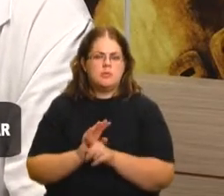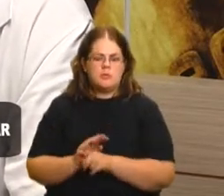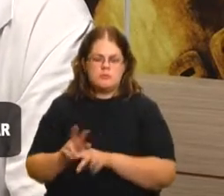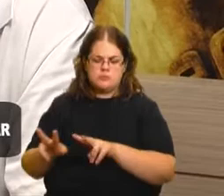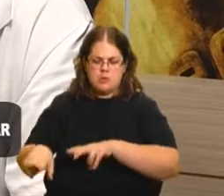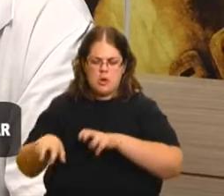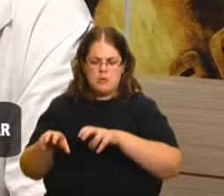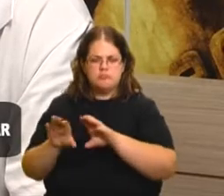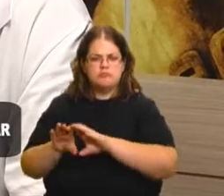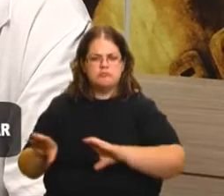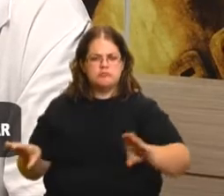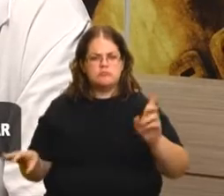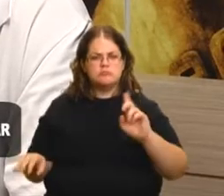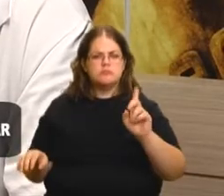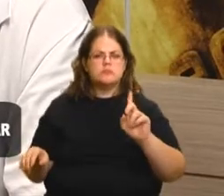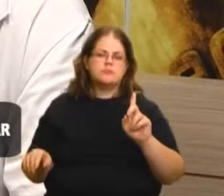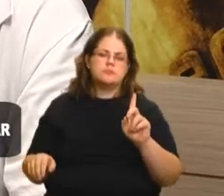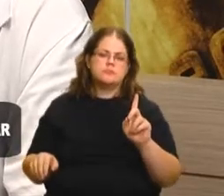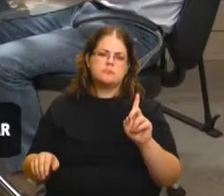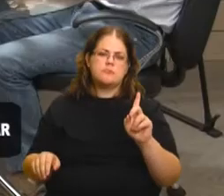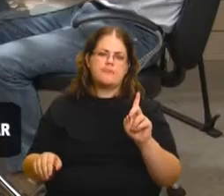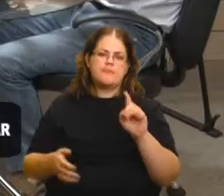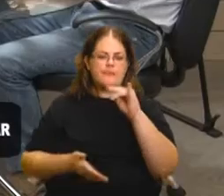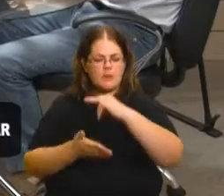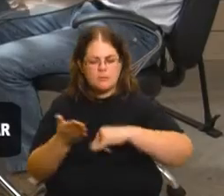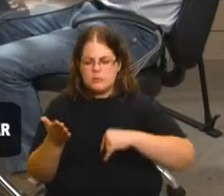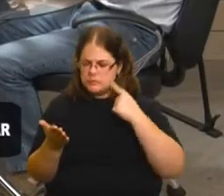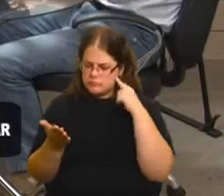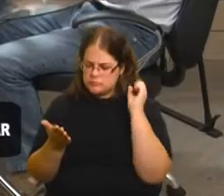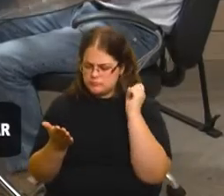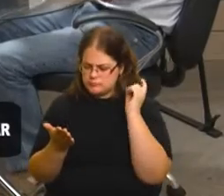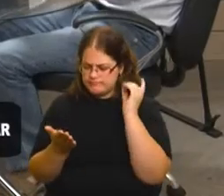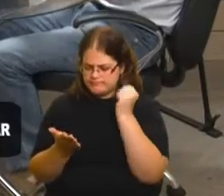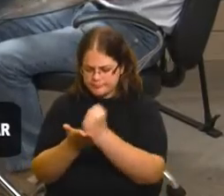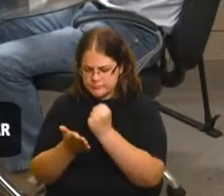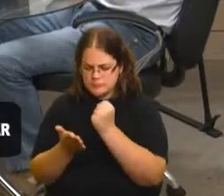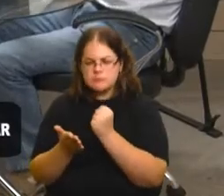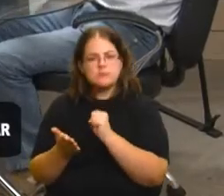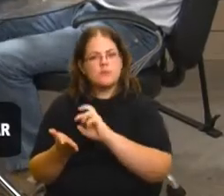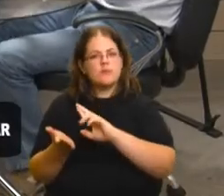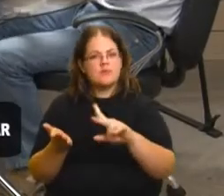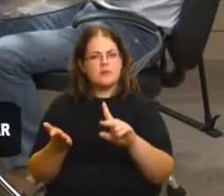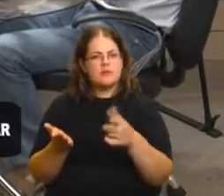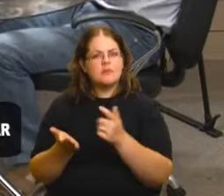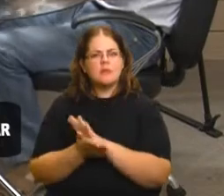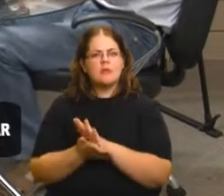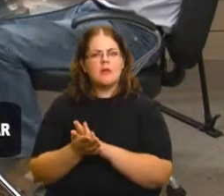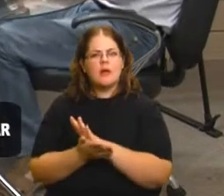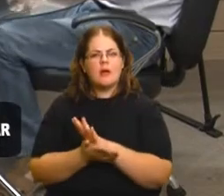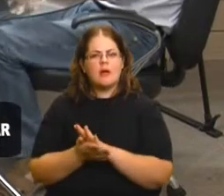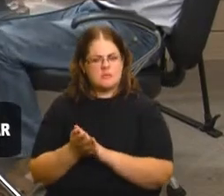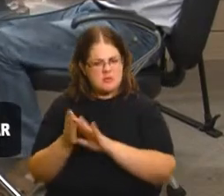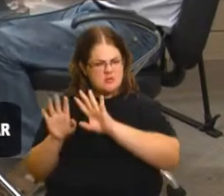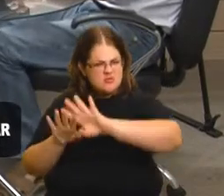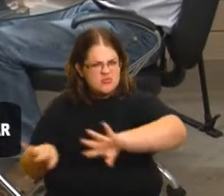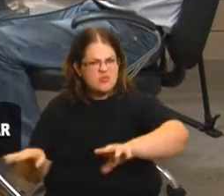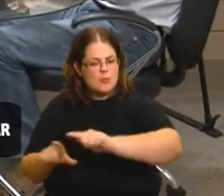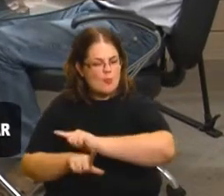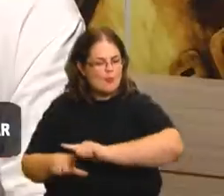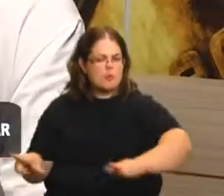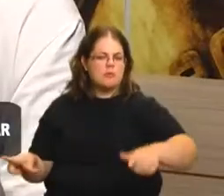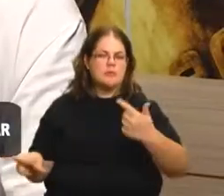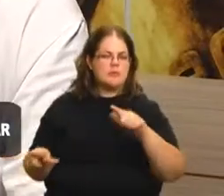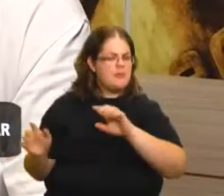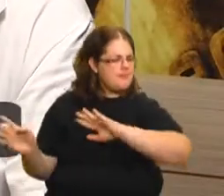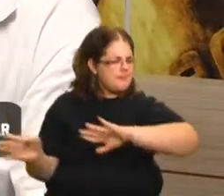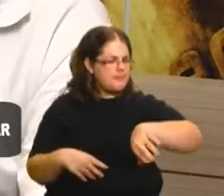reforma agrária, não é um decreto de expropriação. Tu viu só a minha pergunta? O decreto de expropriação não foi expropriação. Não foi decreto de expropriação. O